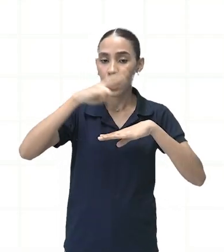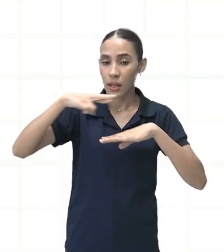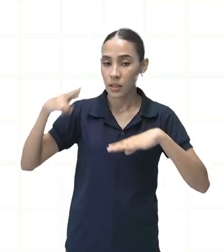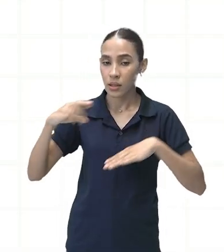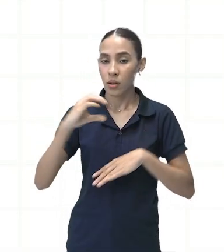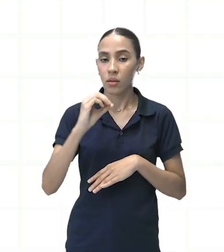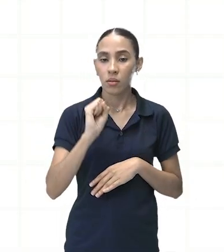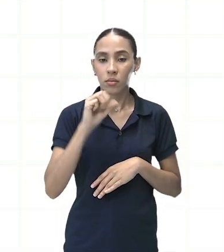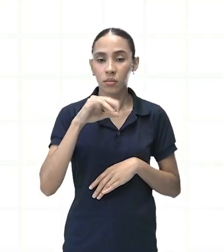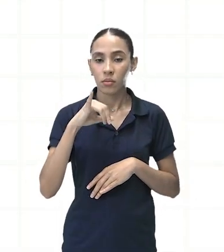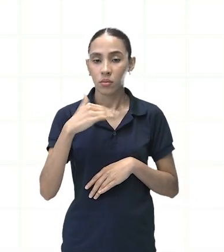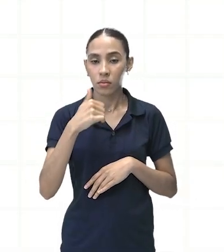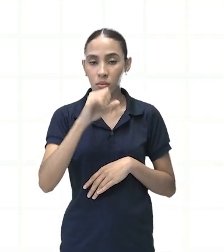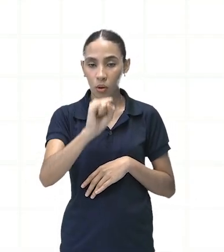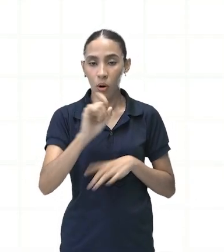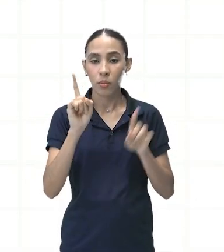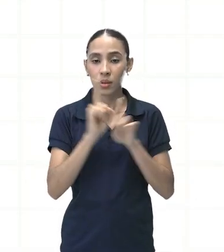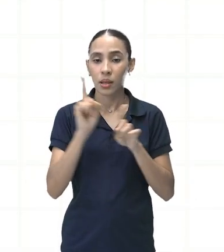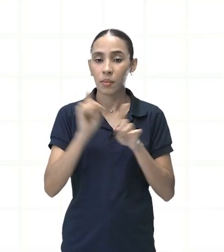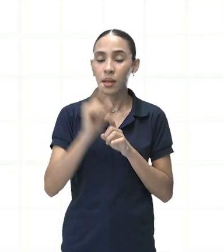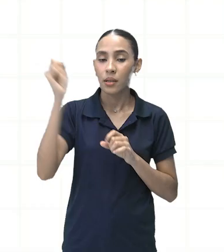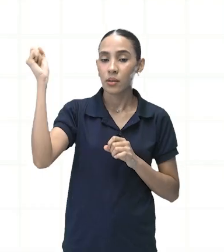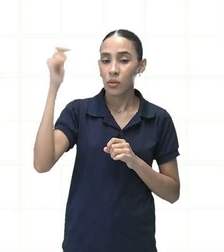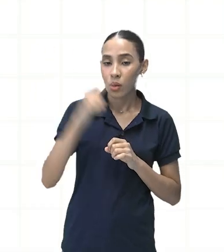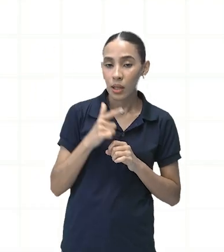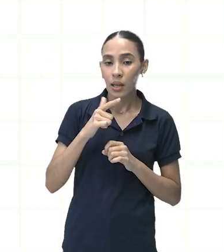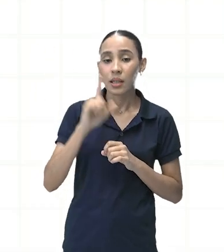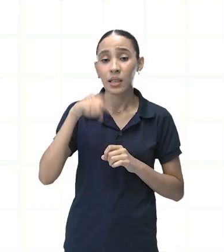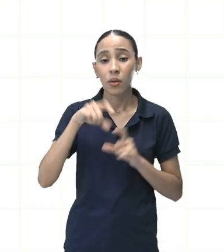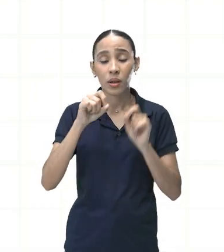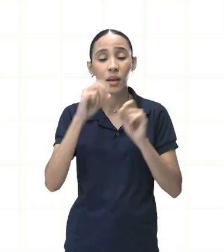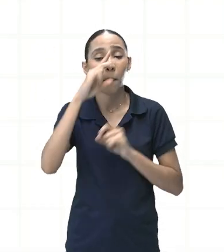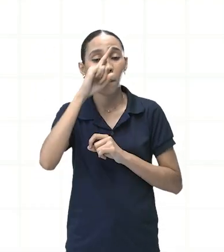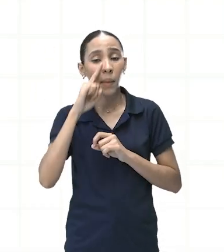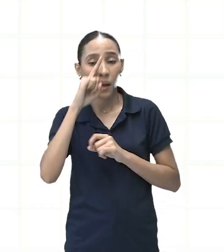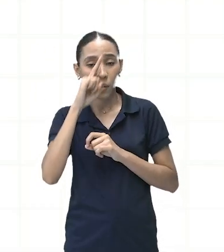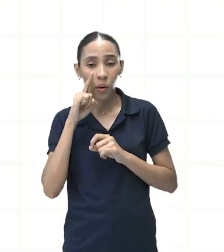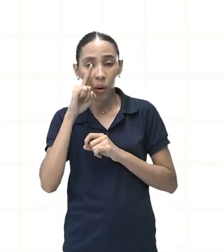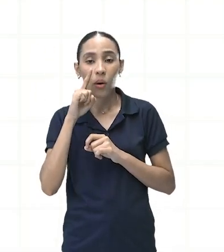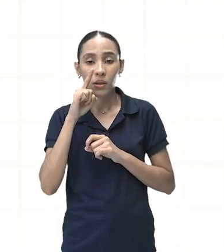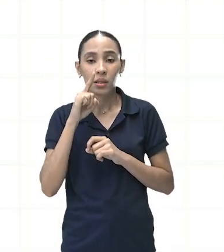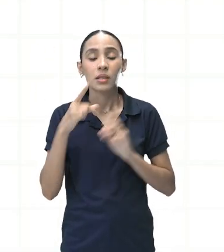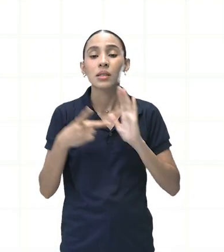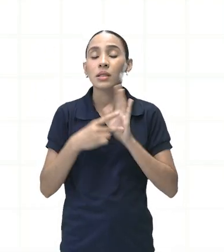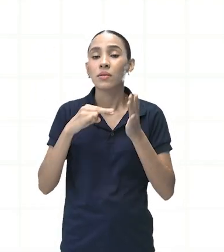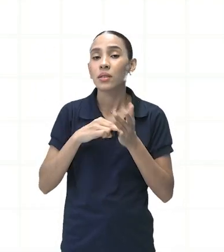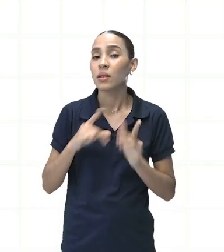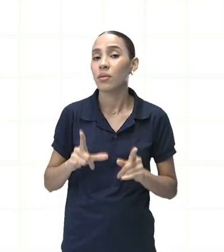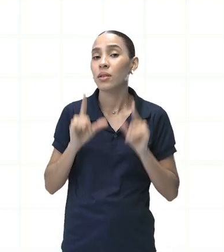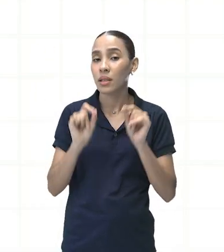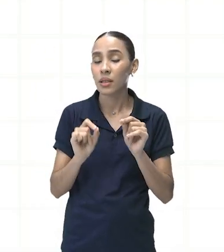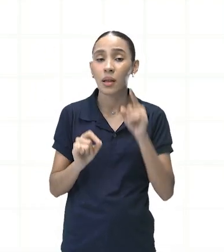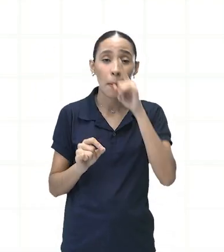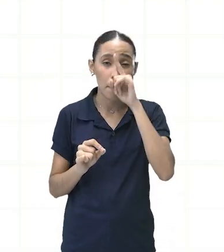radiações cósmicas e solares, que são nocivas, ou seja, significa que são